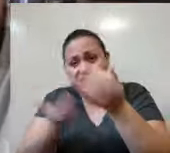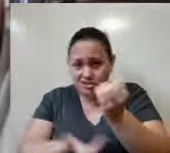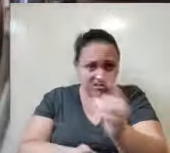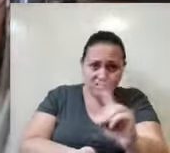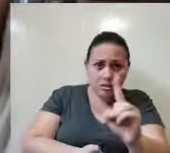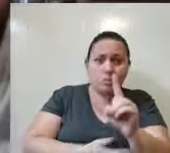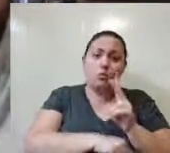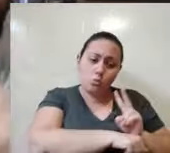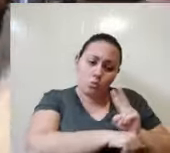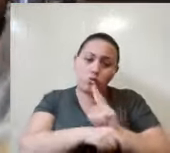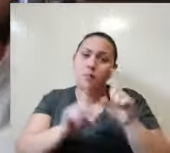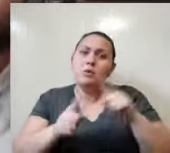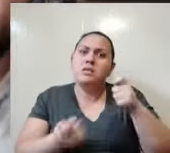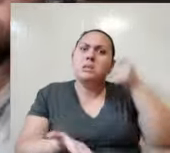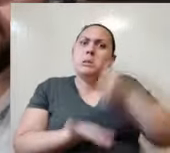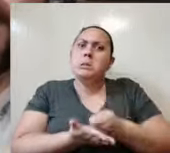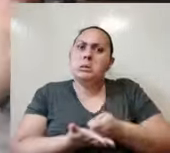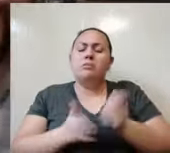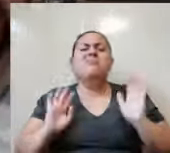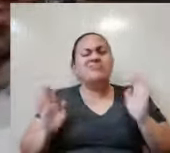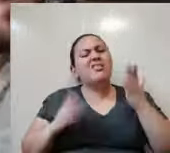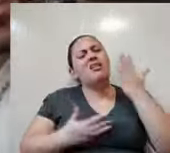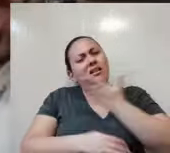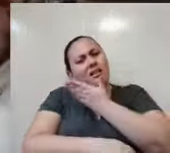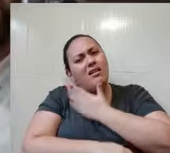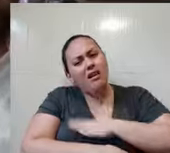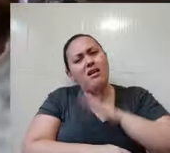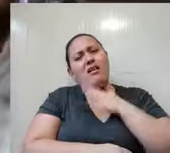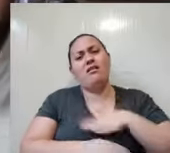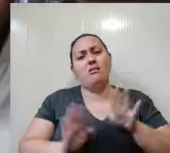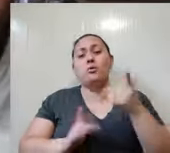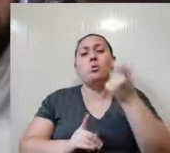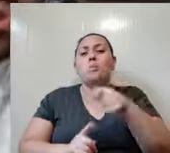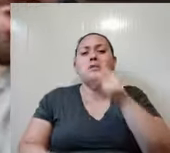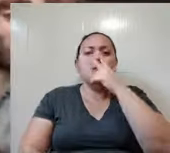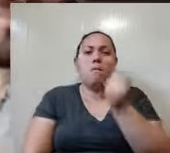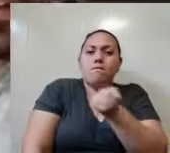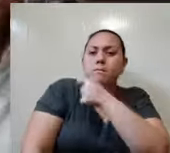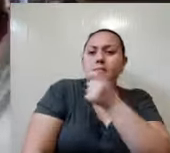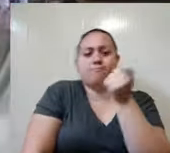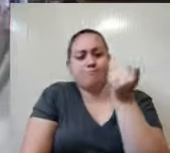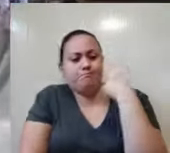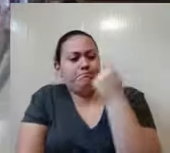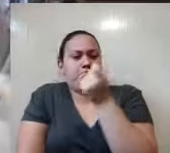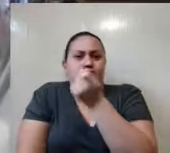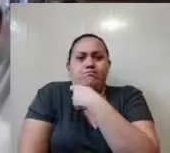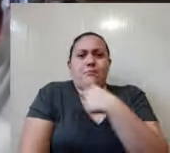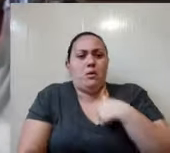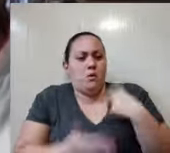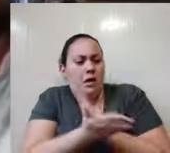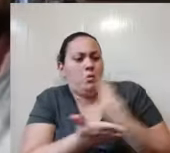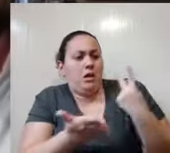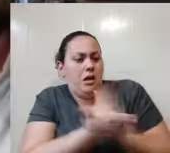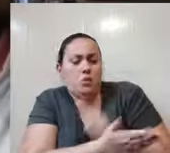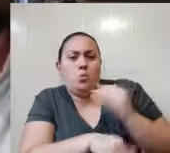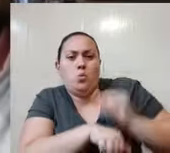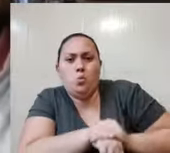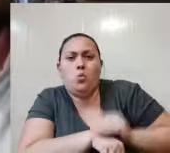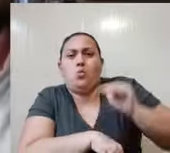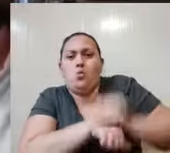cuida da alimentação, mas também não precisa ser tão rigoroso. Mas no final das contas, não precisa pegar um chicote e começar a bater nas costas toda vez que tu não consegue manter